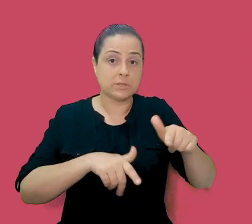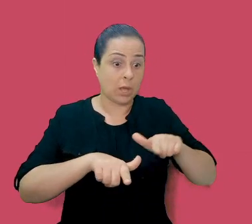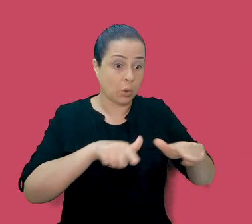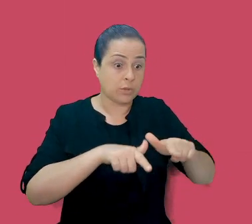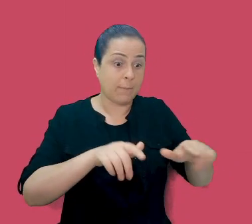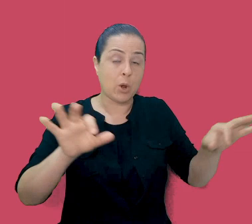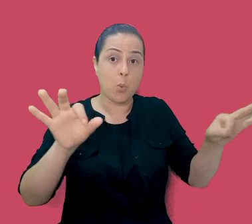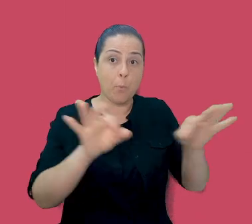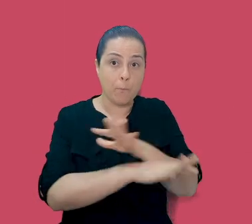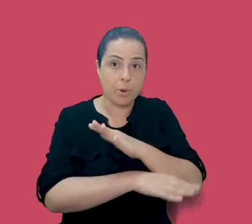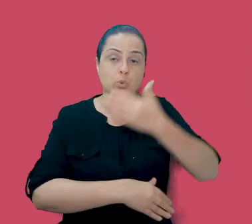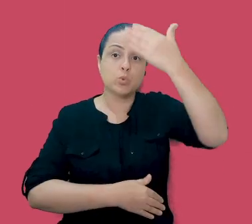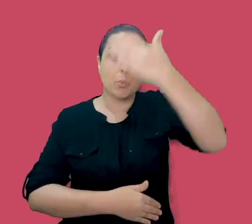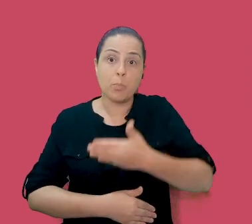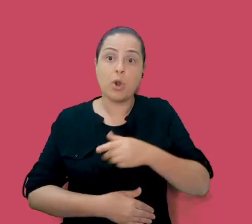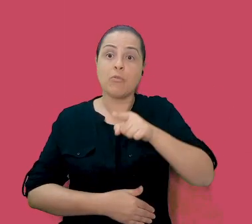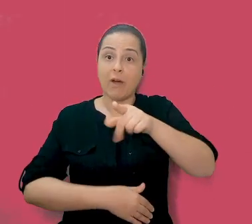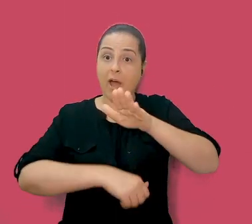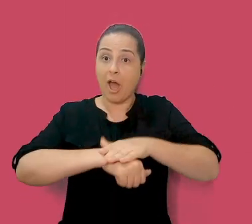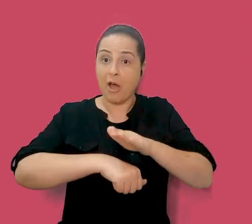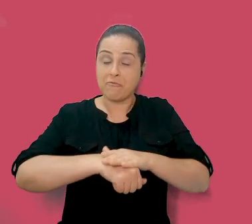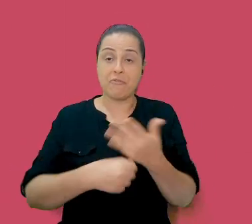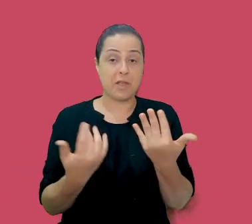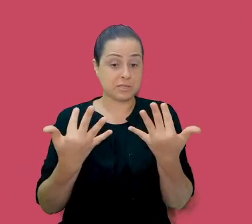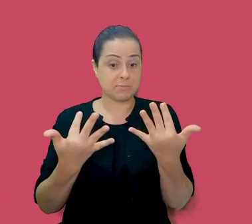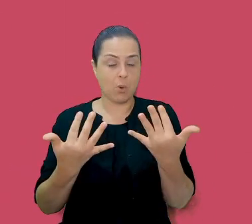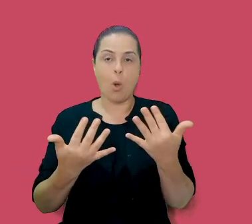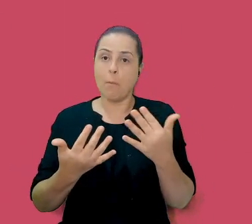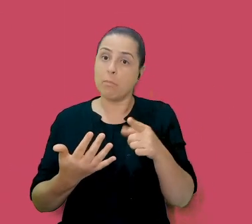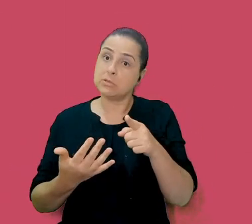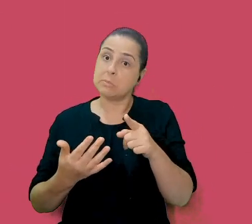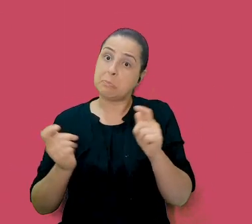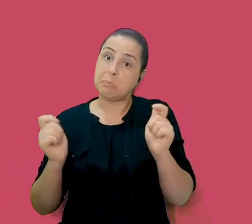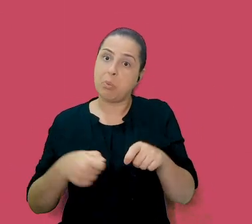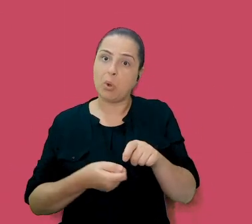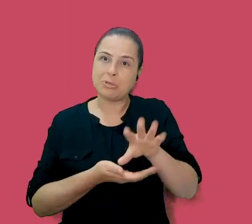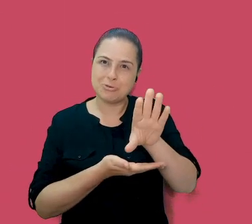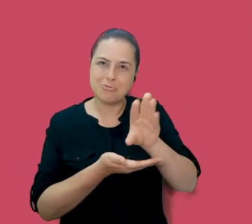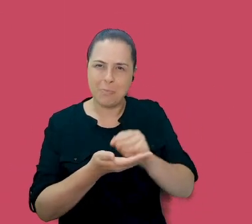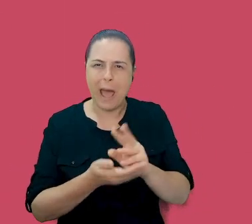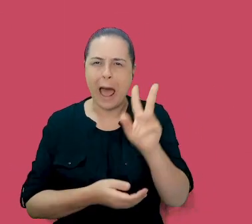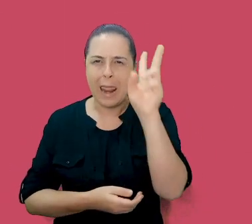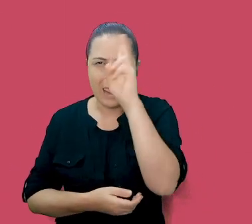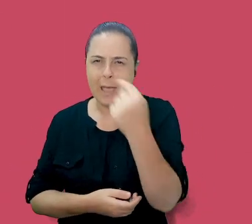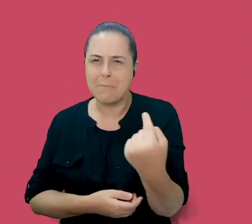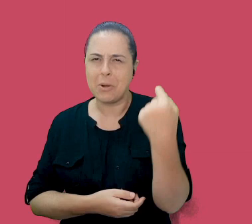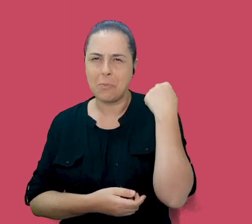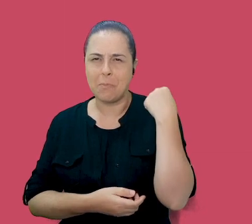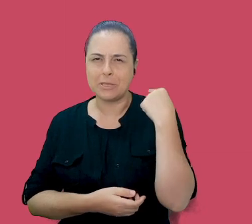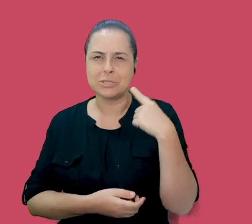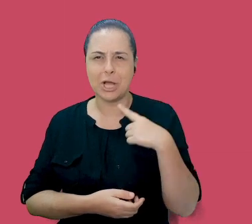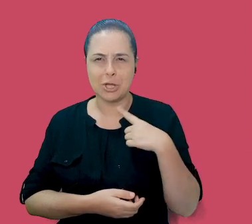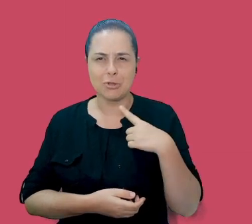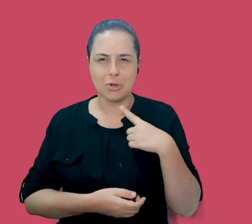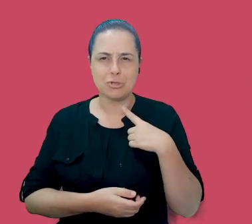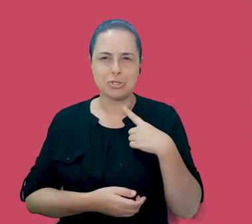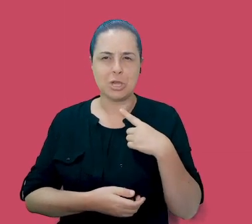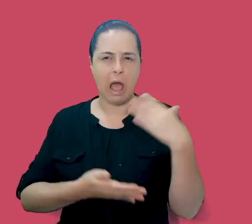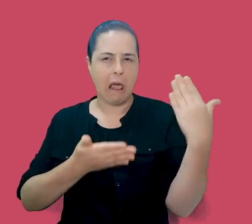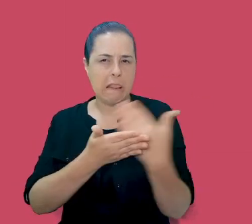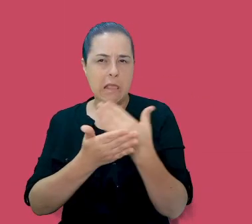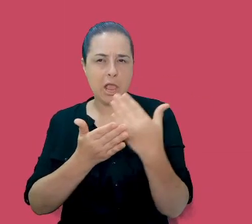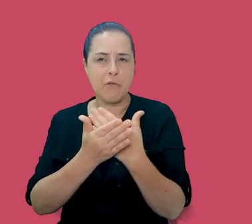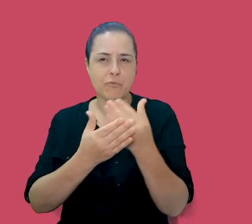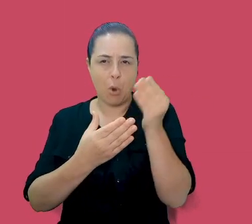você que fez. Só que nada disso impede que, por exemplo, você copie, igual a gente fazia de enciclopédias, quando eu era moleque,